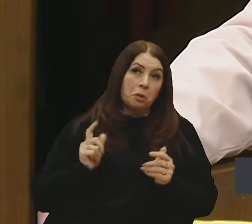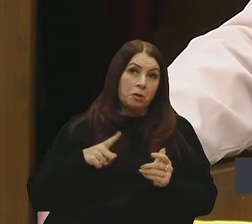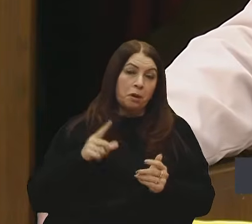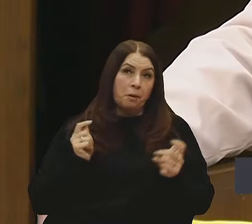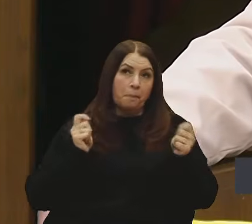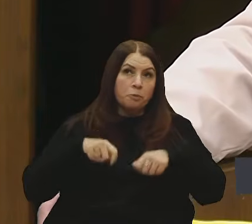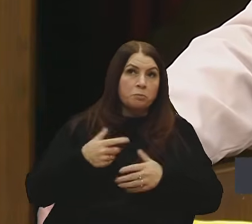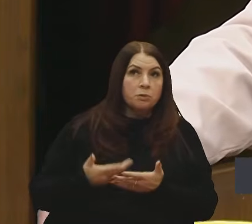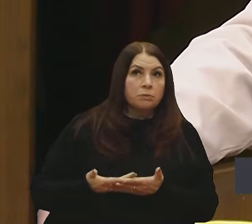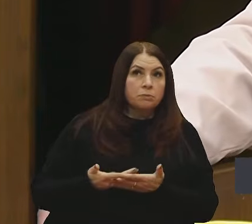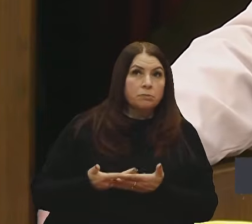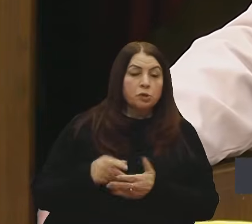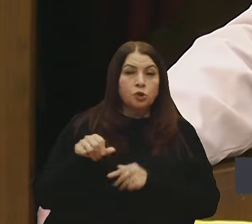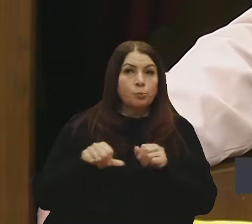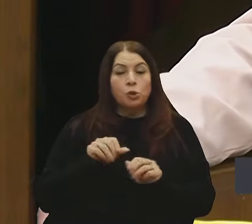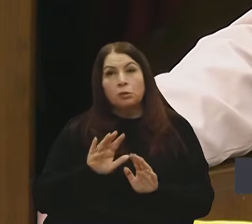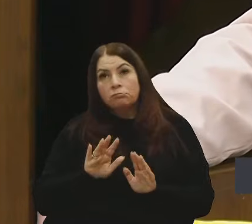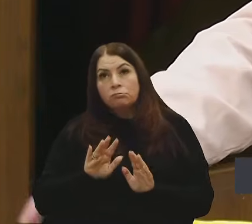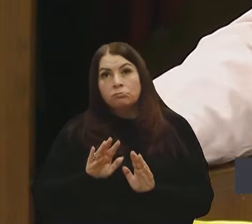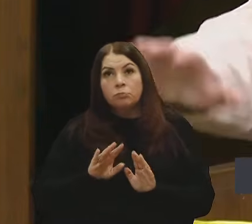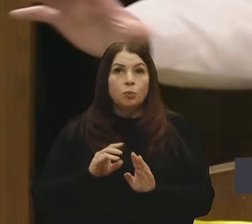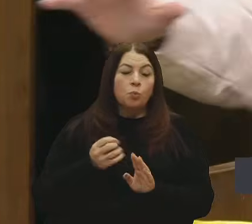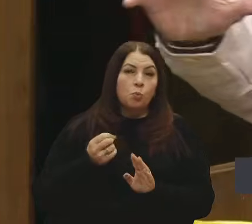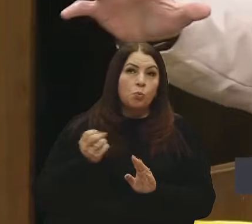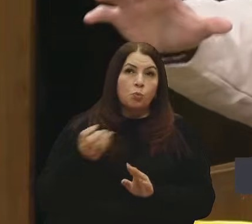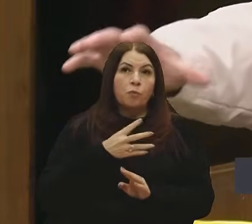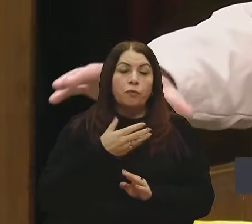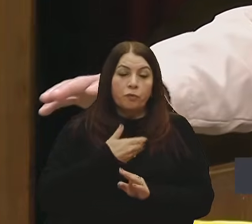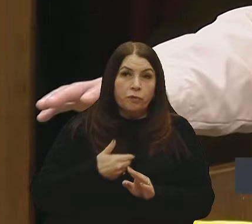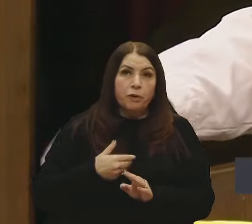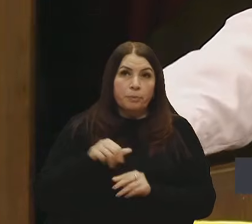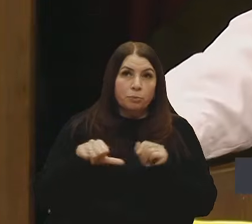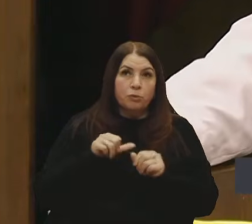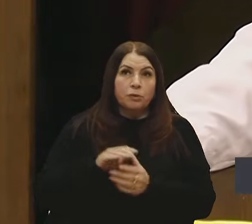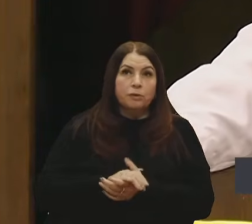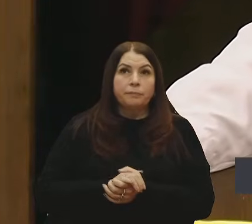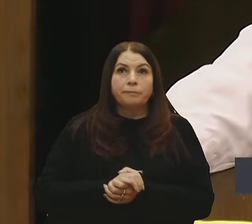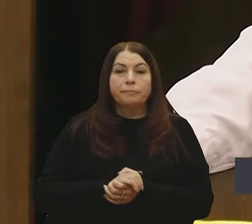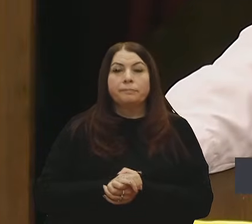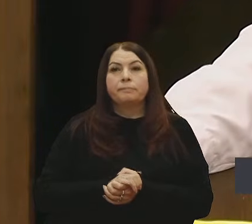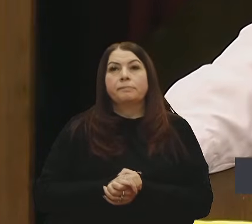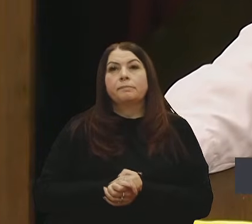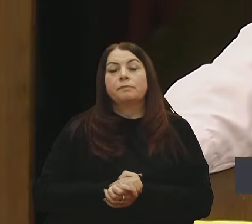possibilidade de mudança ou o novo governo pode alterar.